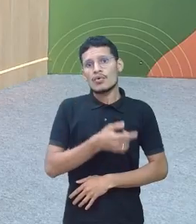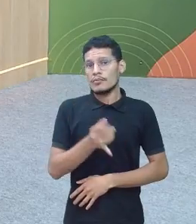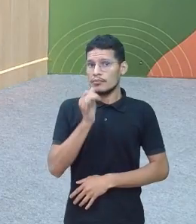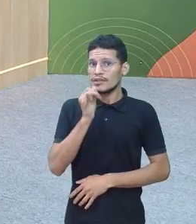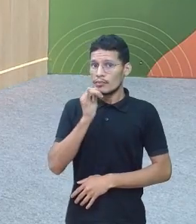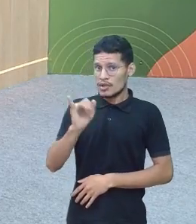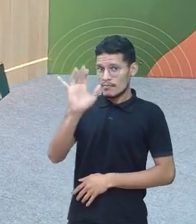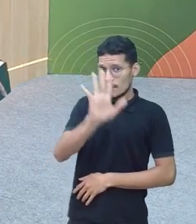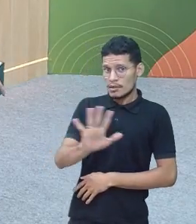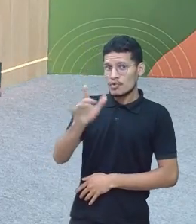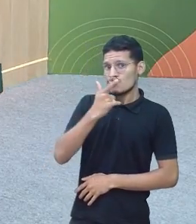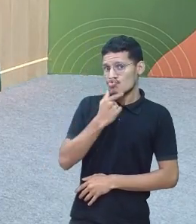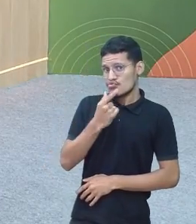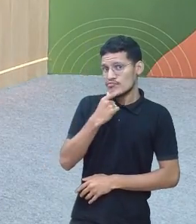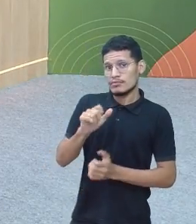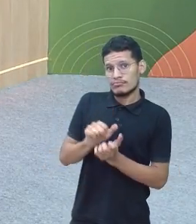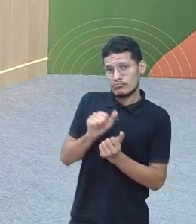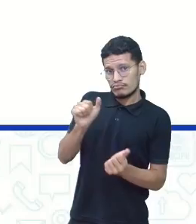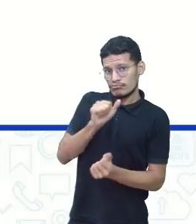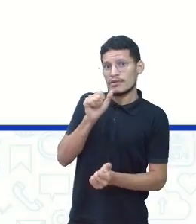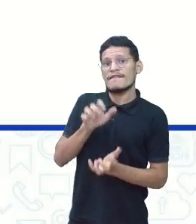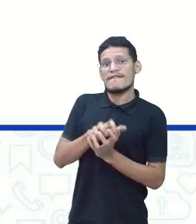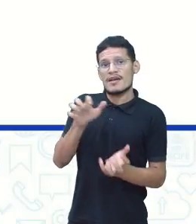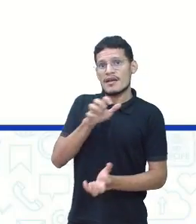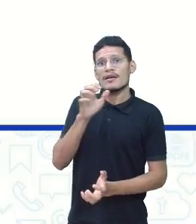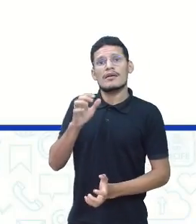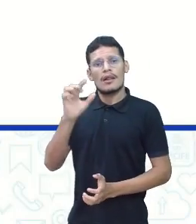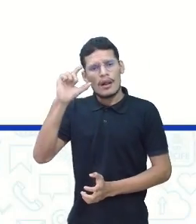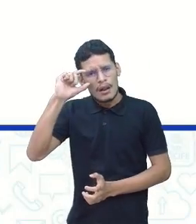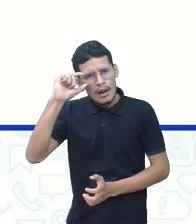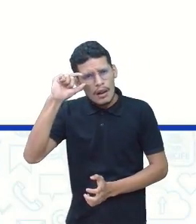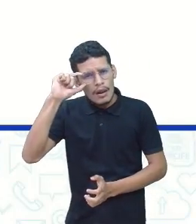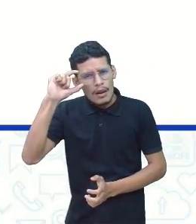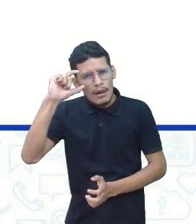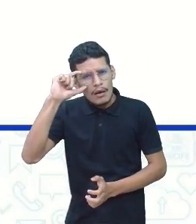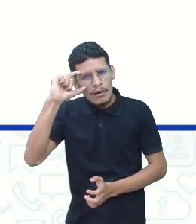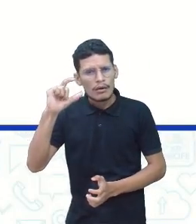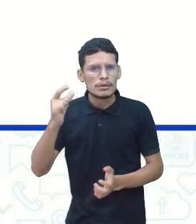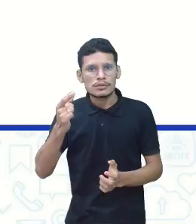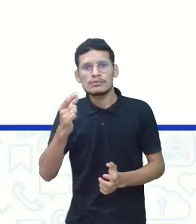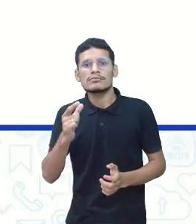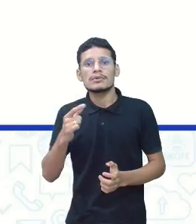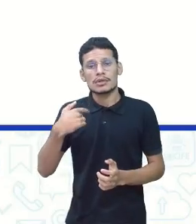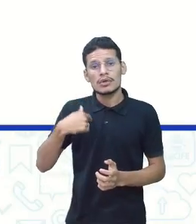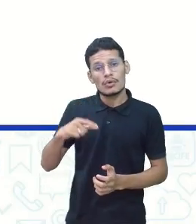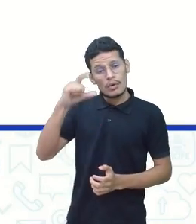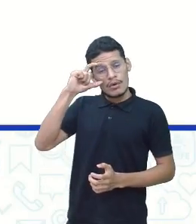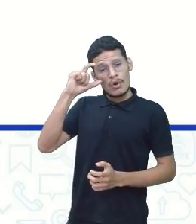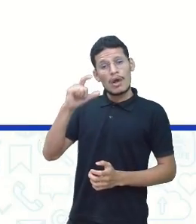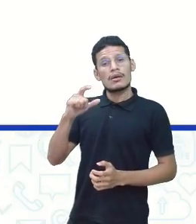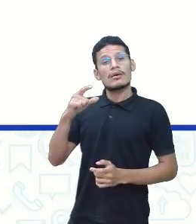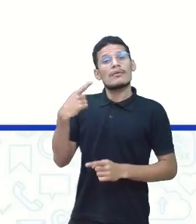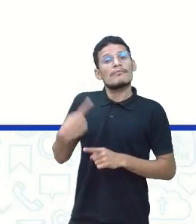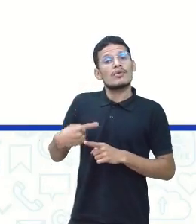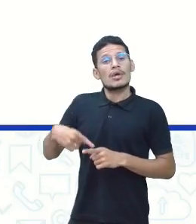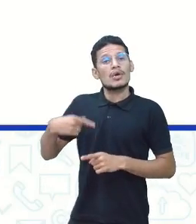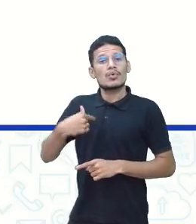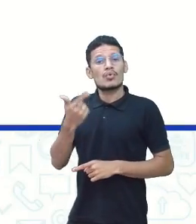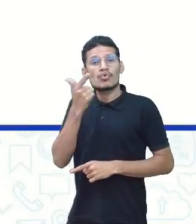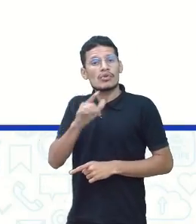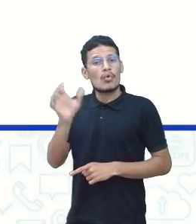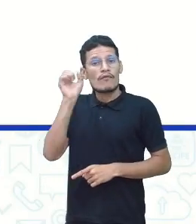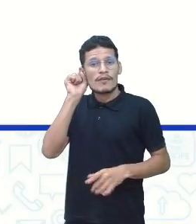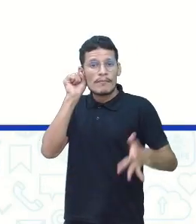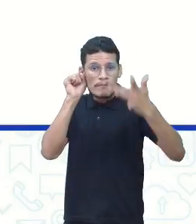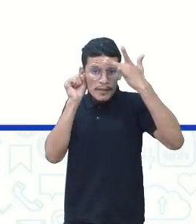tenho aqui a foto de um senhorzinho que está mexendo lá no seu óculos e ele fala assim, eu colocando os meus óculos porque não consigo ouvir o que estão